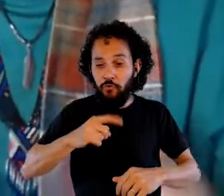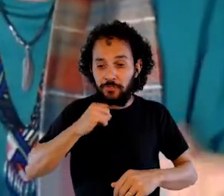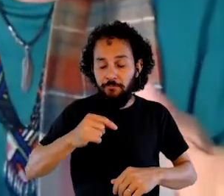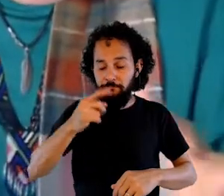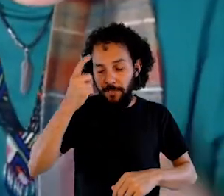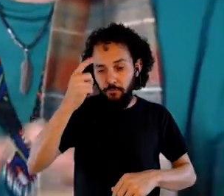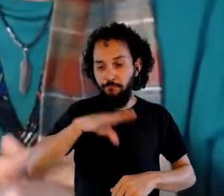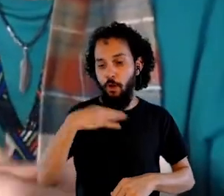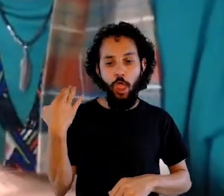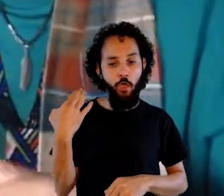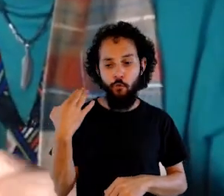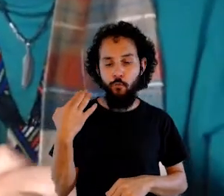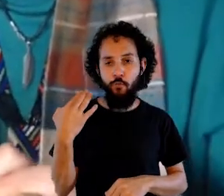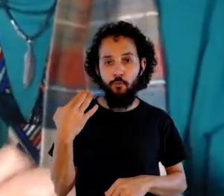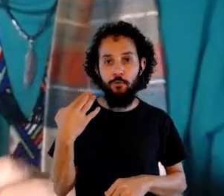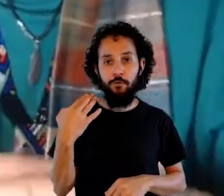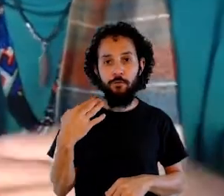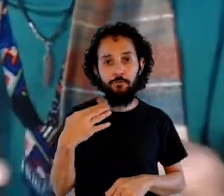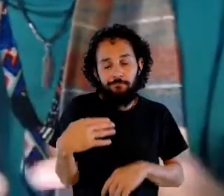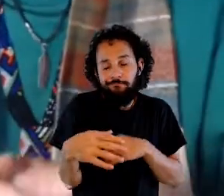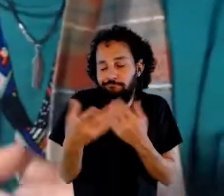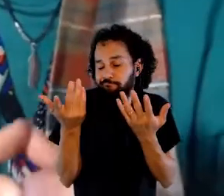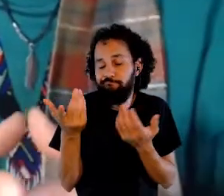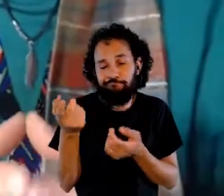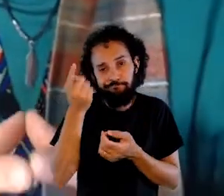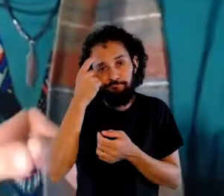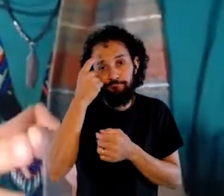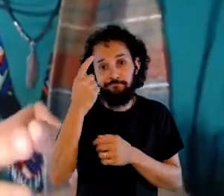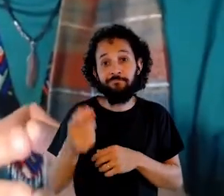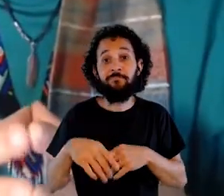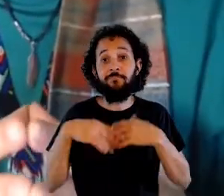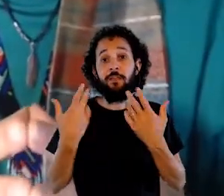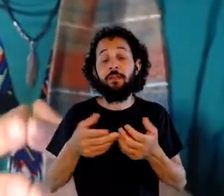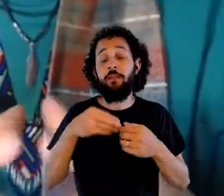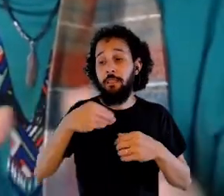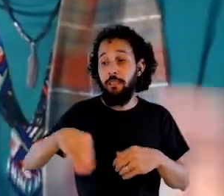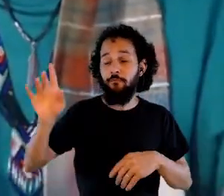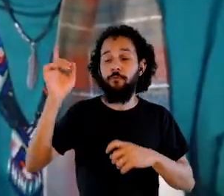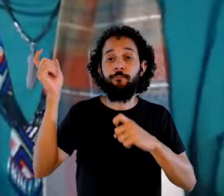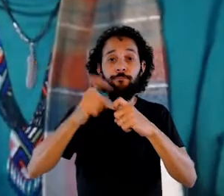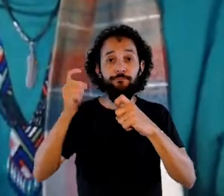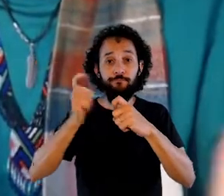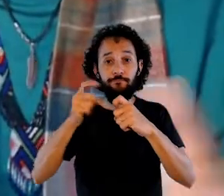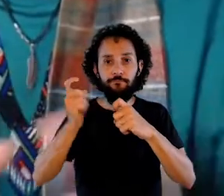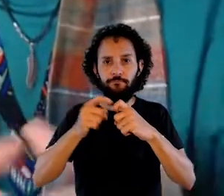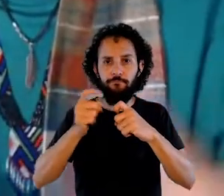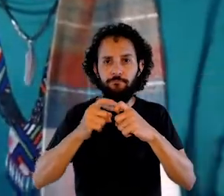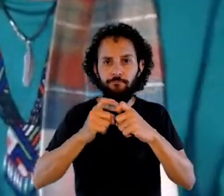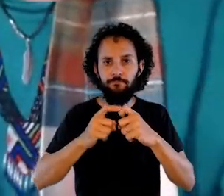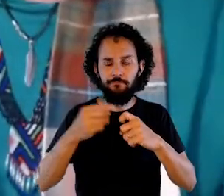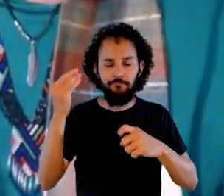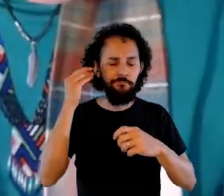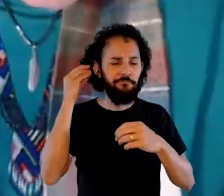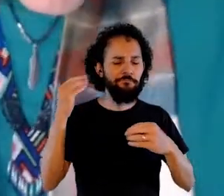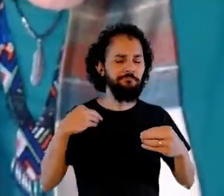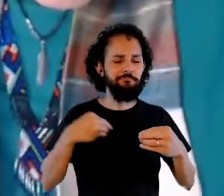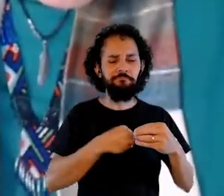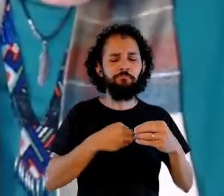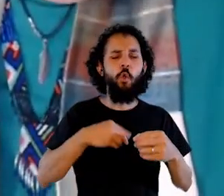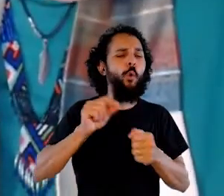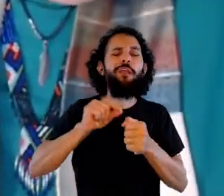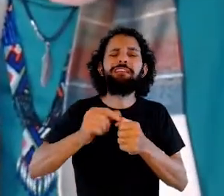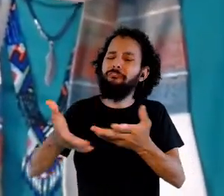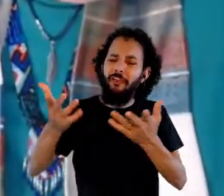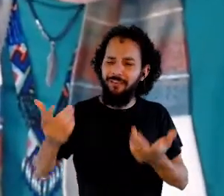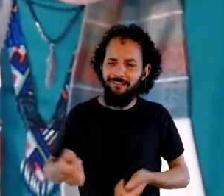Achou que eu tinha morrido naquele momento. Me levou para o médico, aí o médico pegou, me examinou, perguntou para minha mãe o que tinha feito. Não tinha morrido, olha eu aqui,